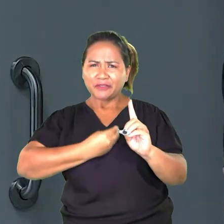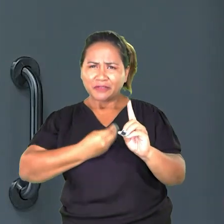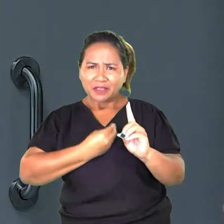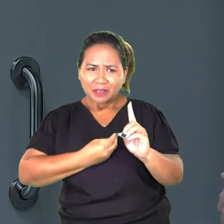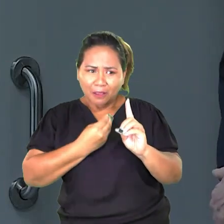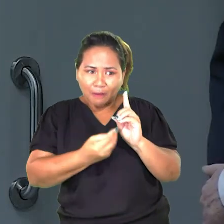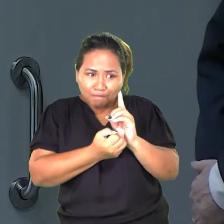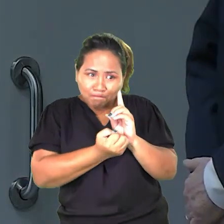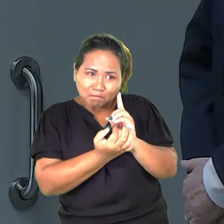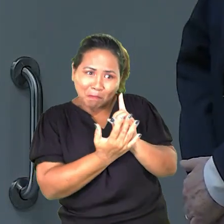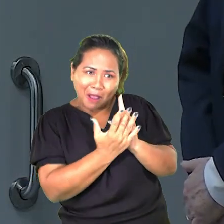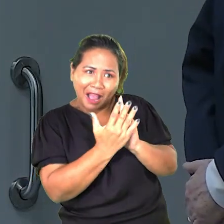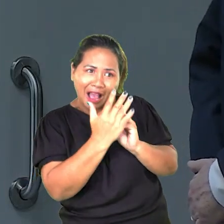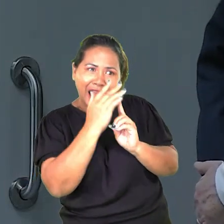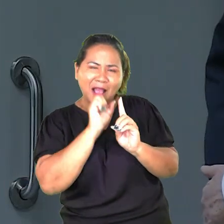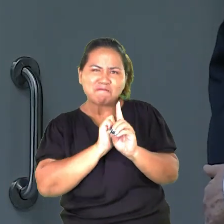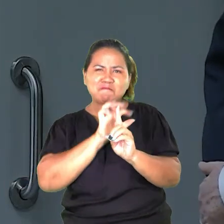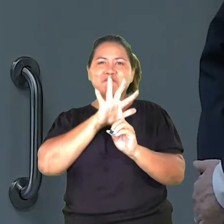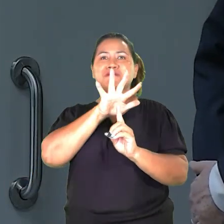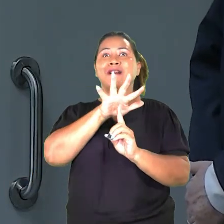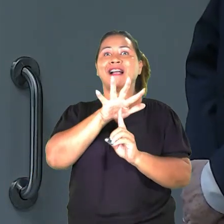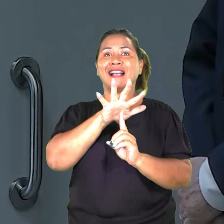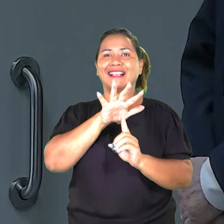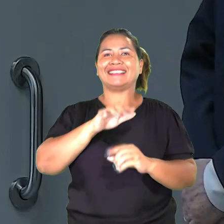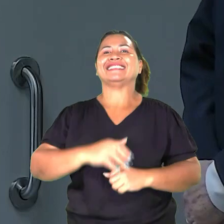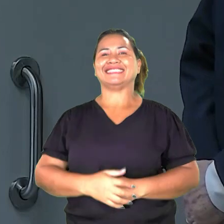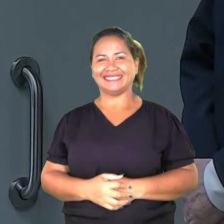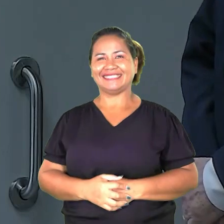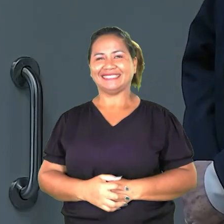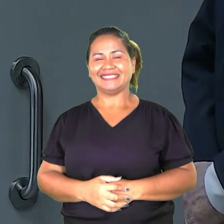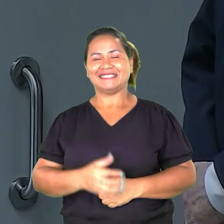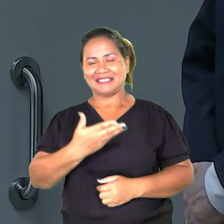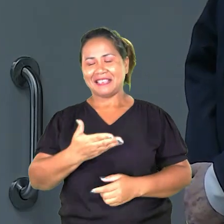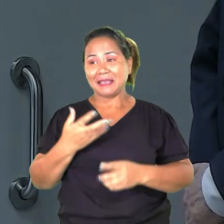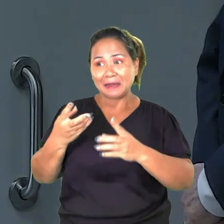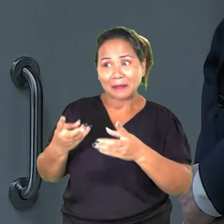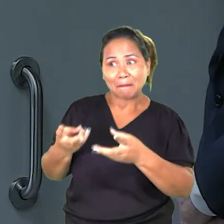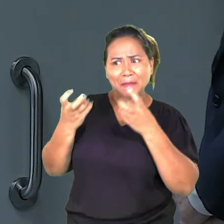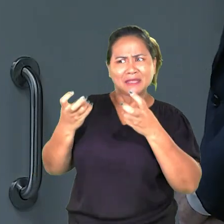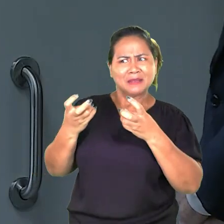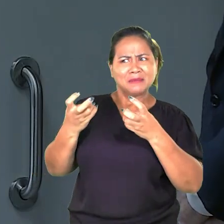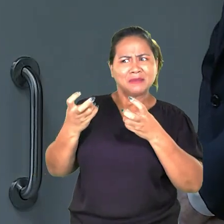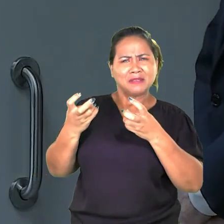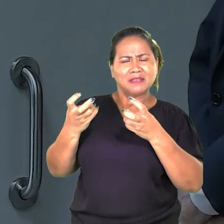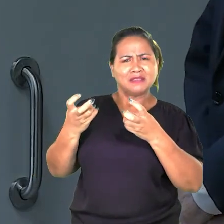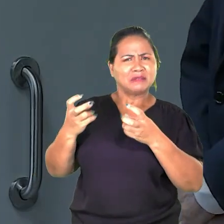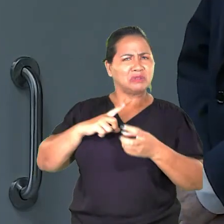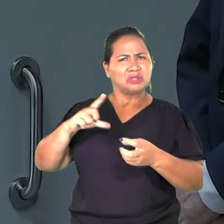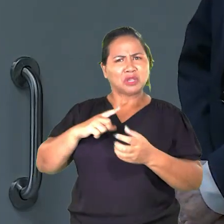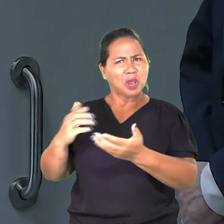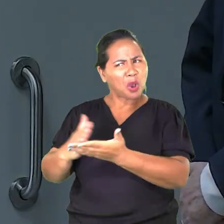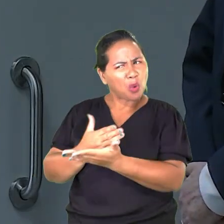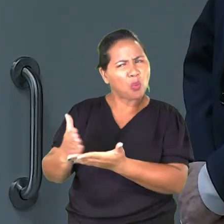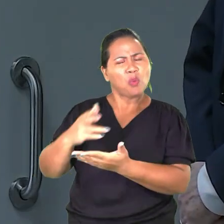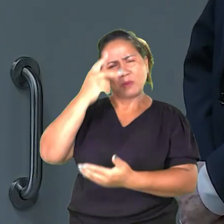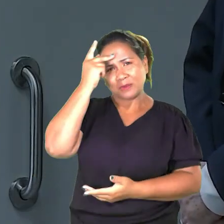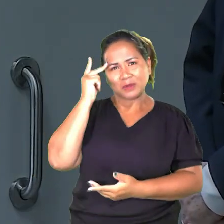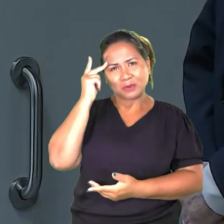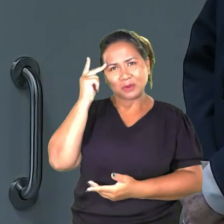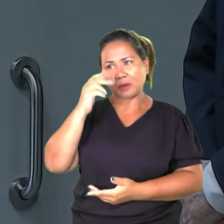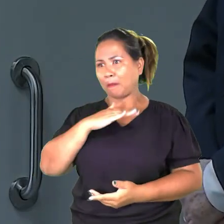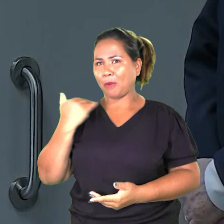vida. Sempre repito que determinadas pessoas não deveriam morrer, nem envelhecer